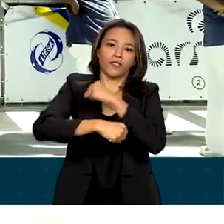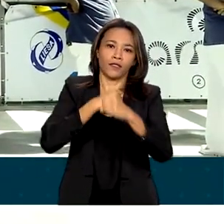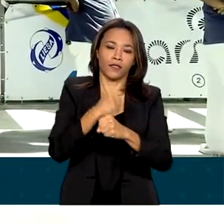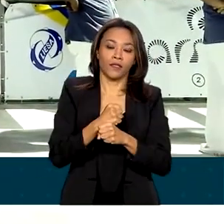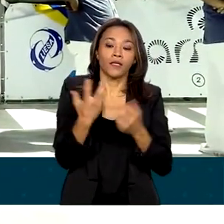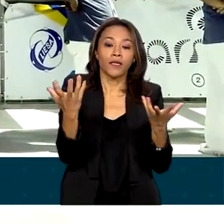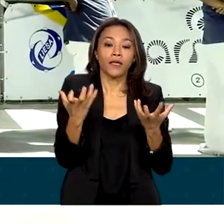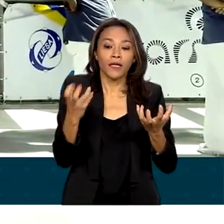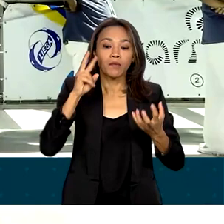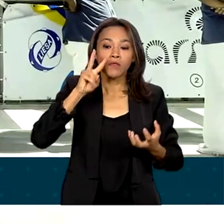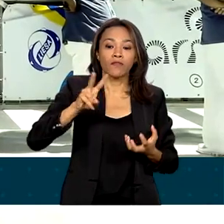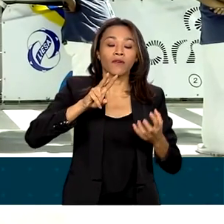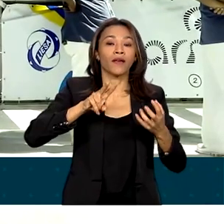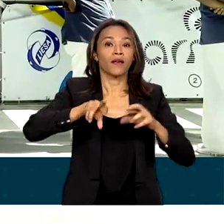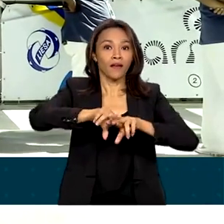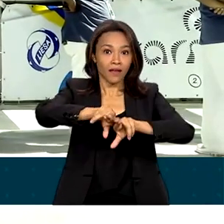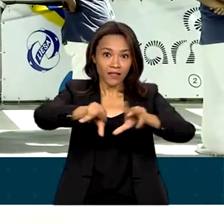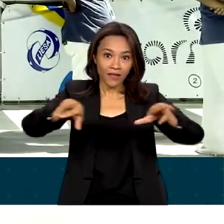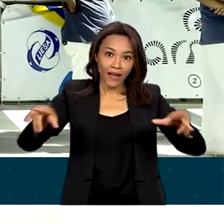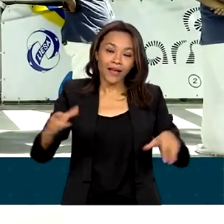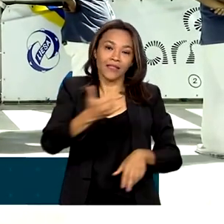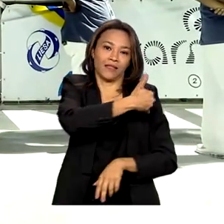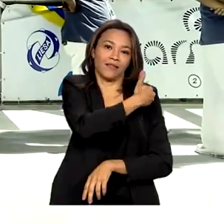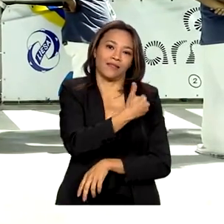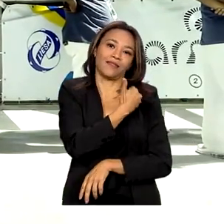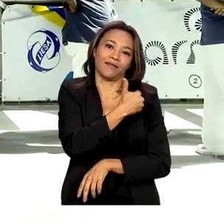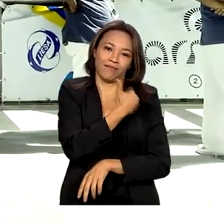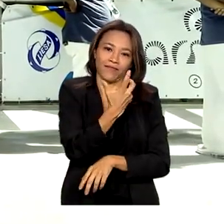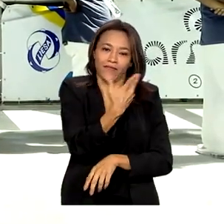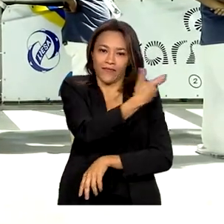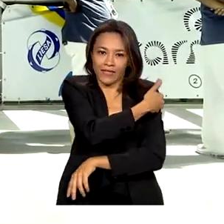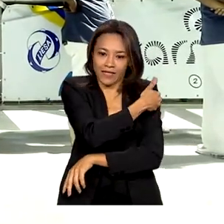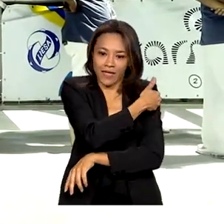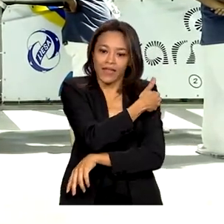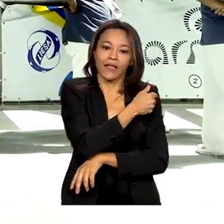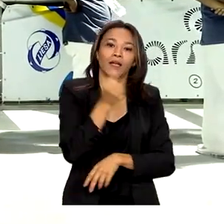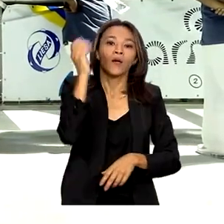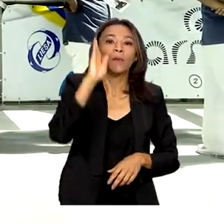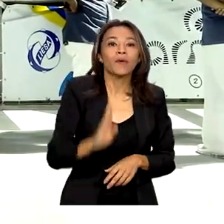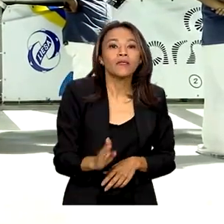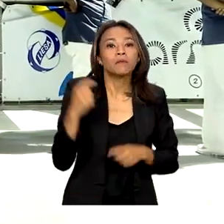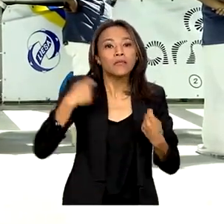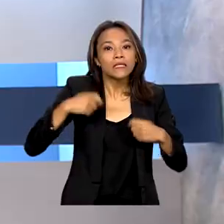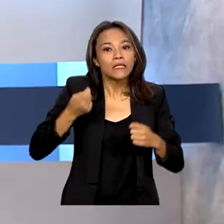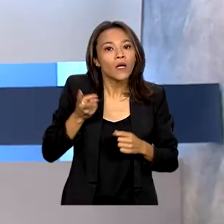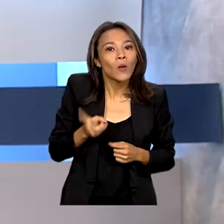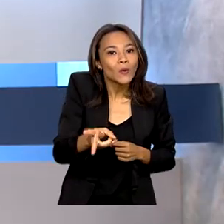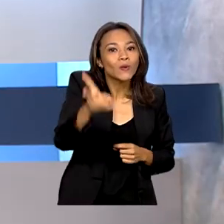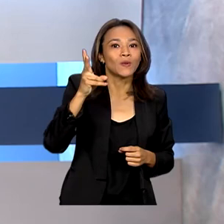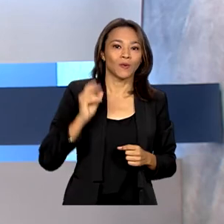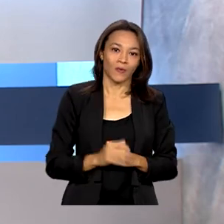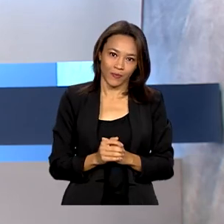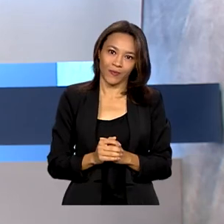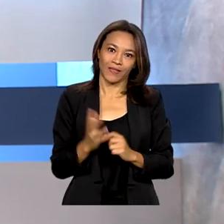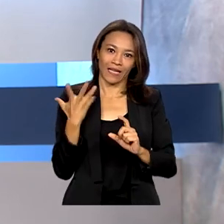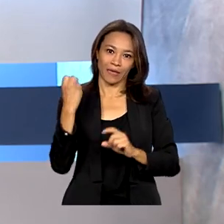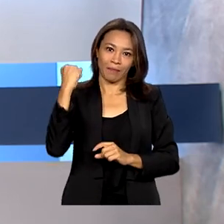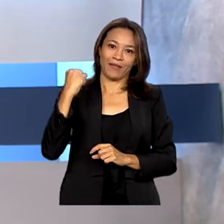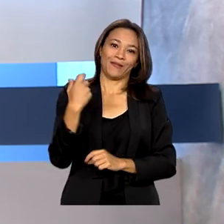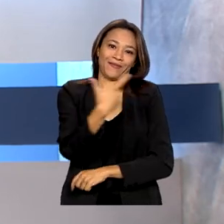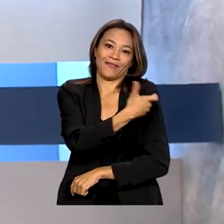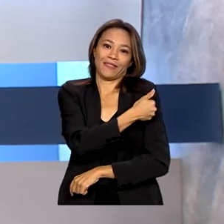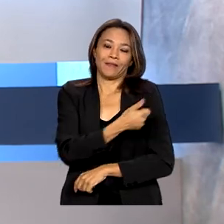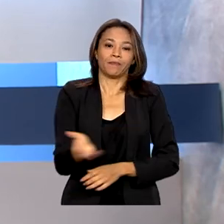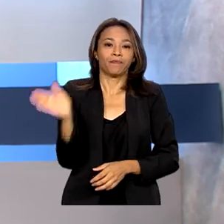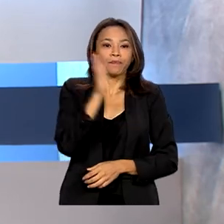todas as faixas etárias vacinadas o Brasil tem que voltar a ser campeão de vacinação é em Boa Vista